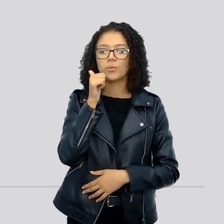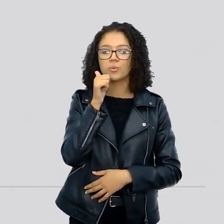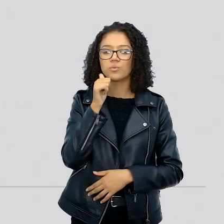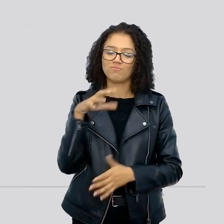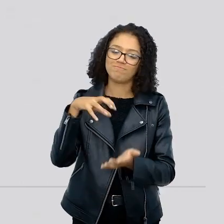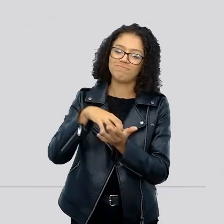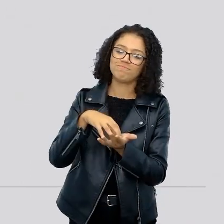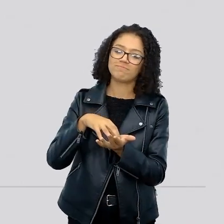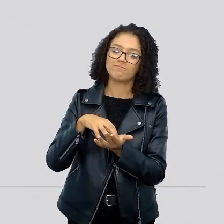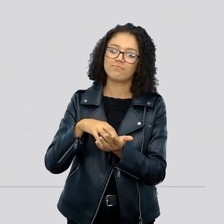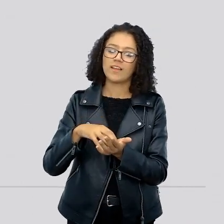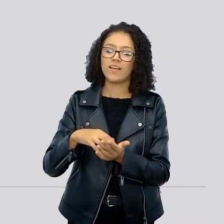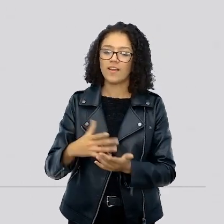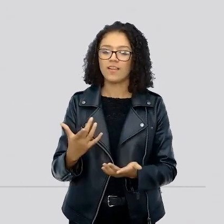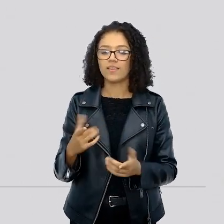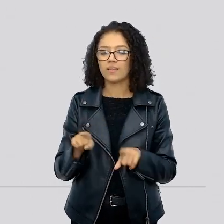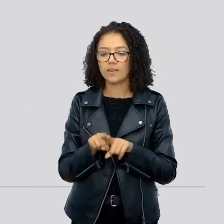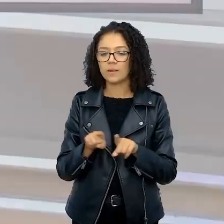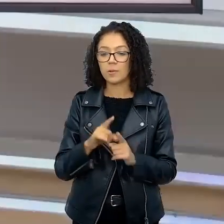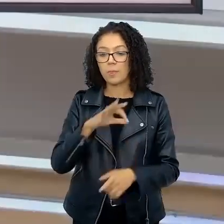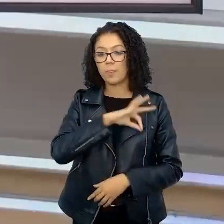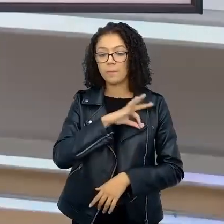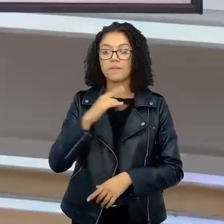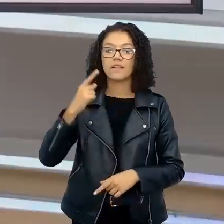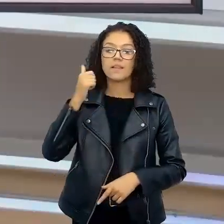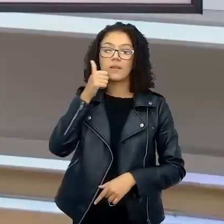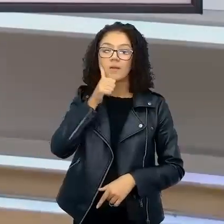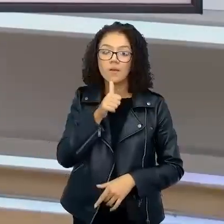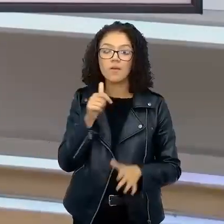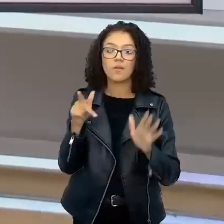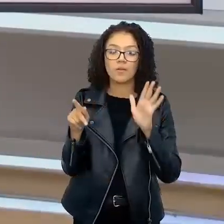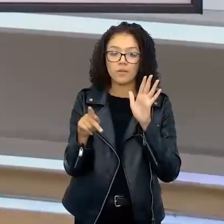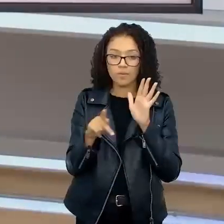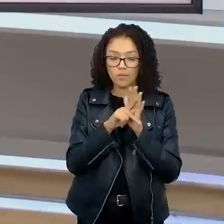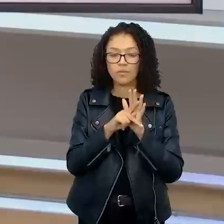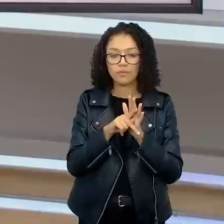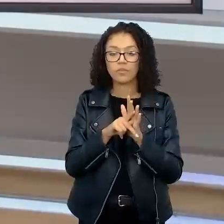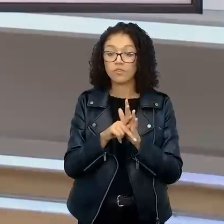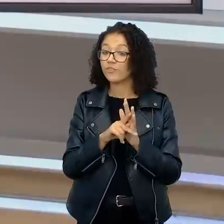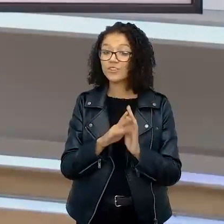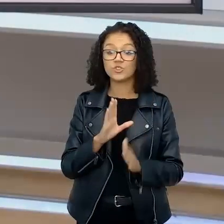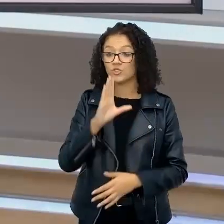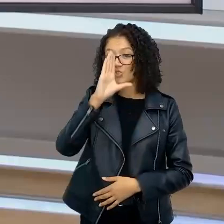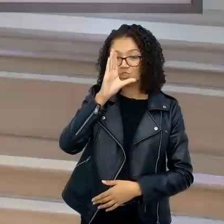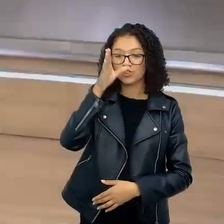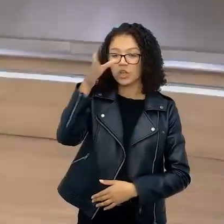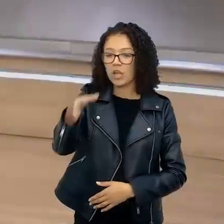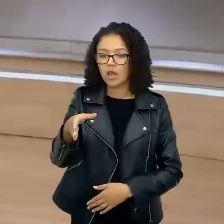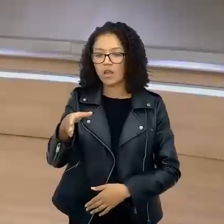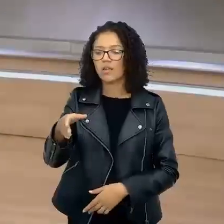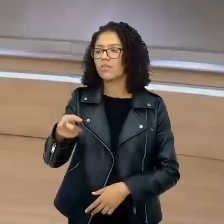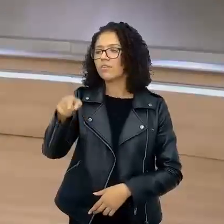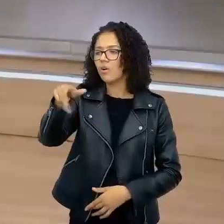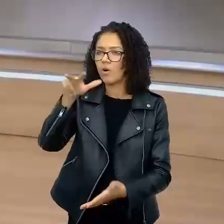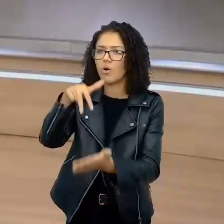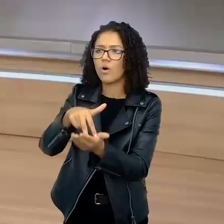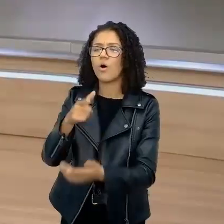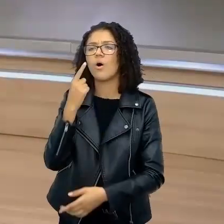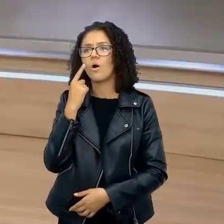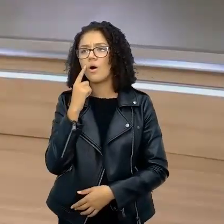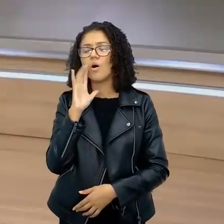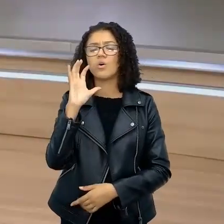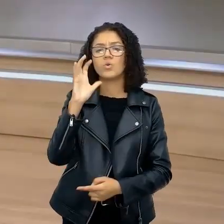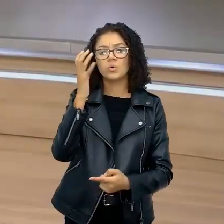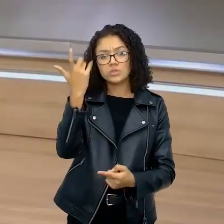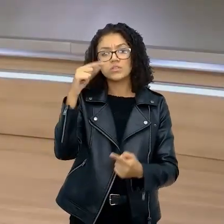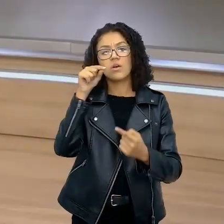tem as promotorias de justiça de infância e juventude, que a gente também pode procurar diretamente o promotor e falar, olha, está acontecendo isso, né,